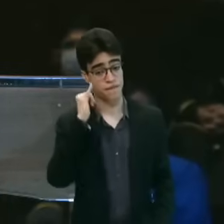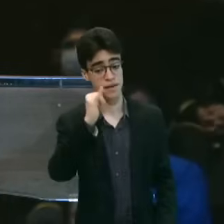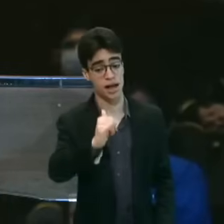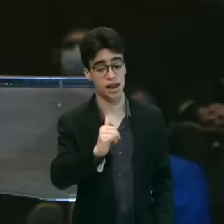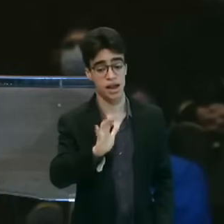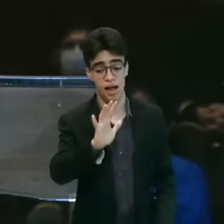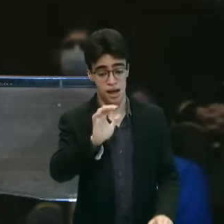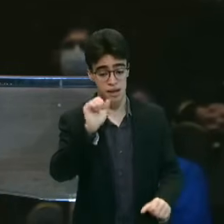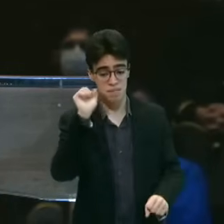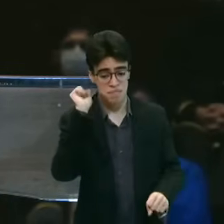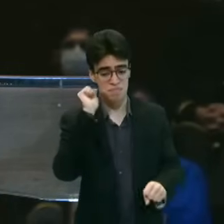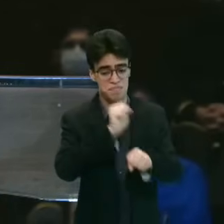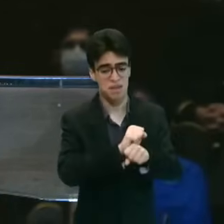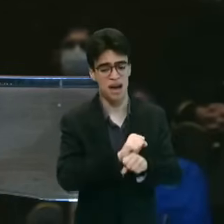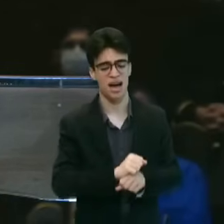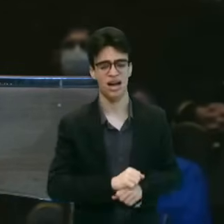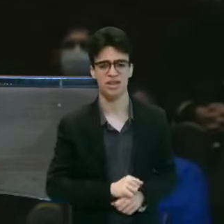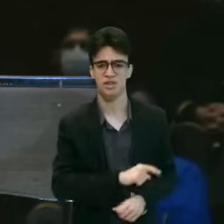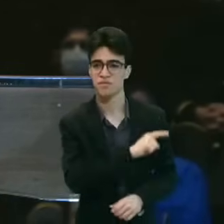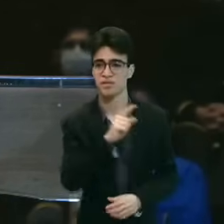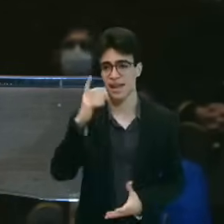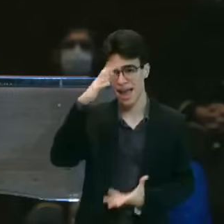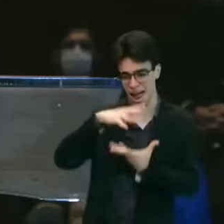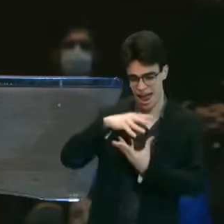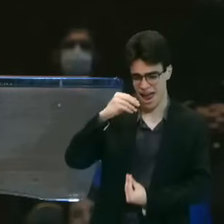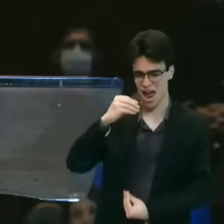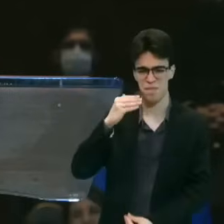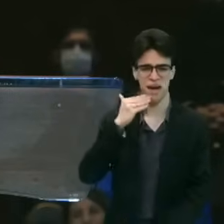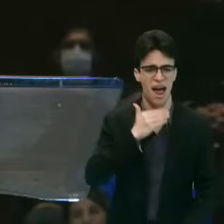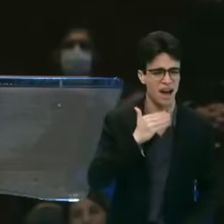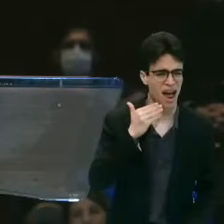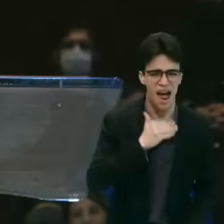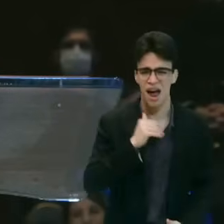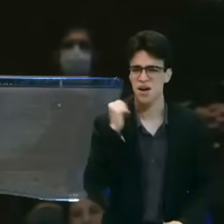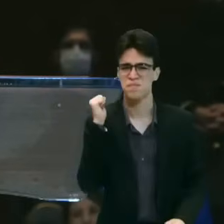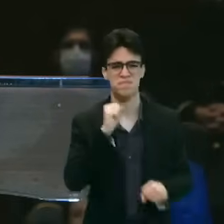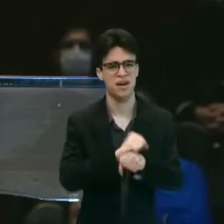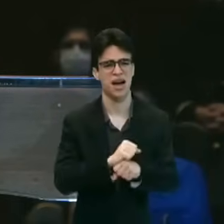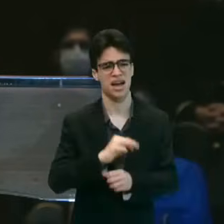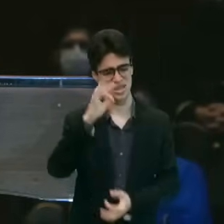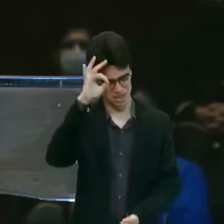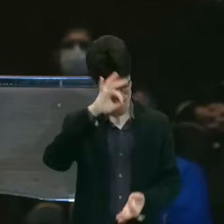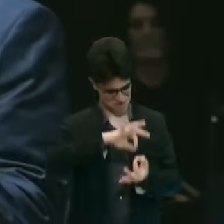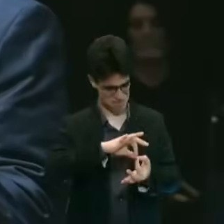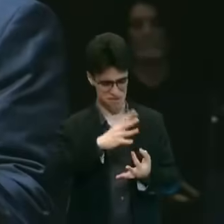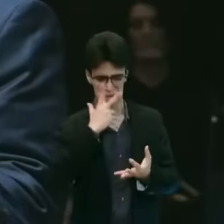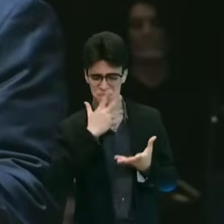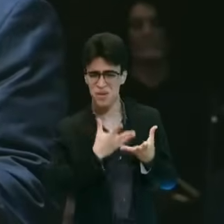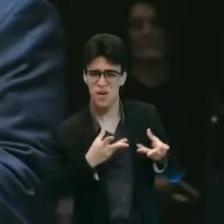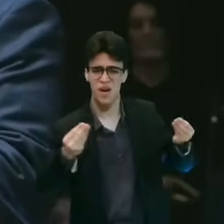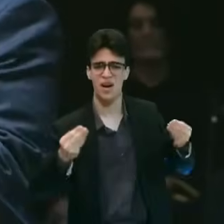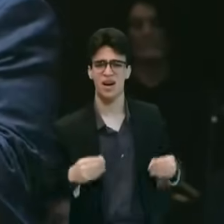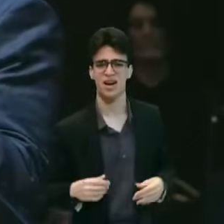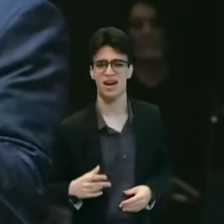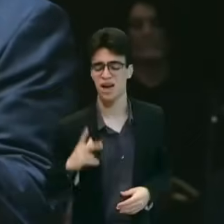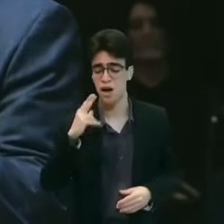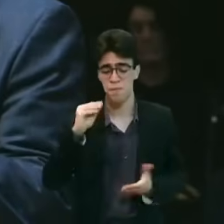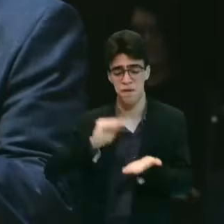você, chega de alma desfigurada, chega de espírito morto, sem comunicação